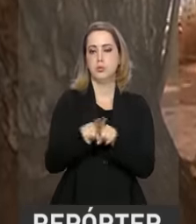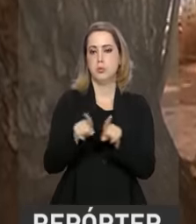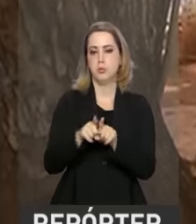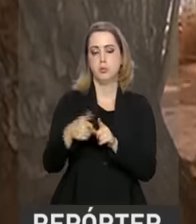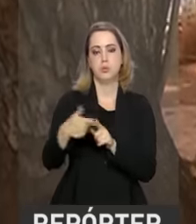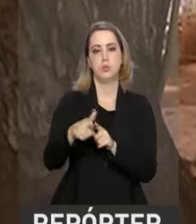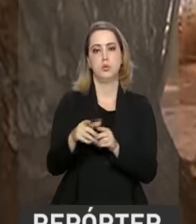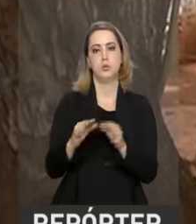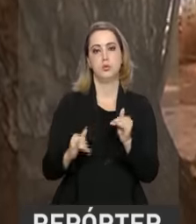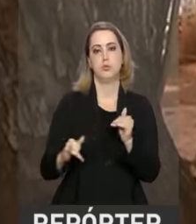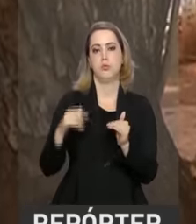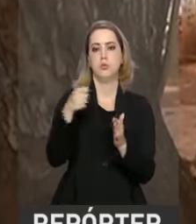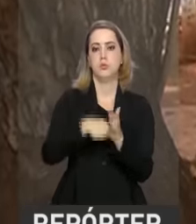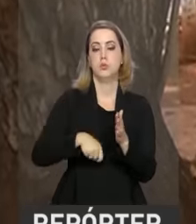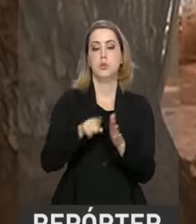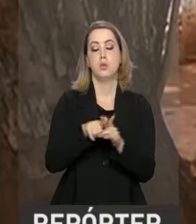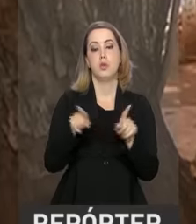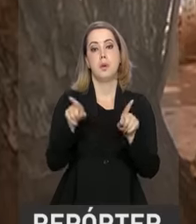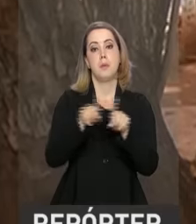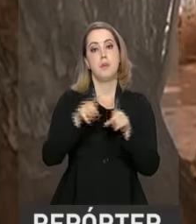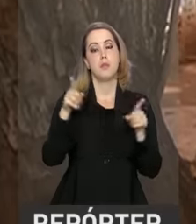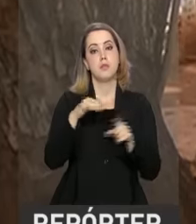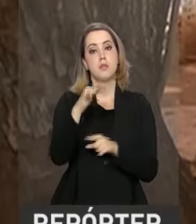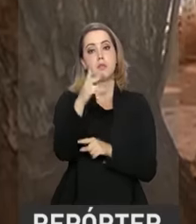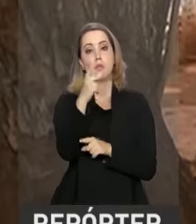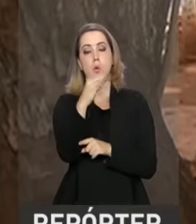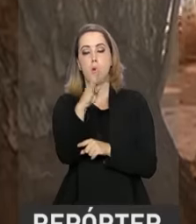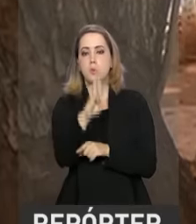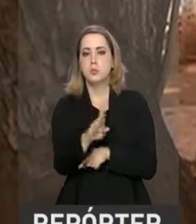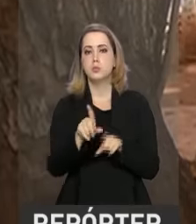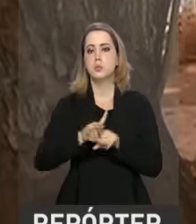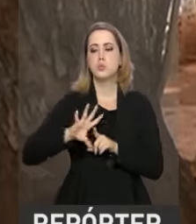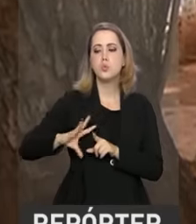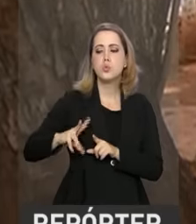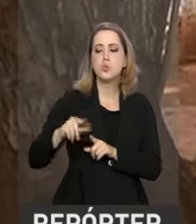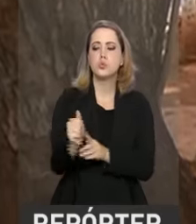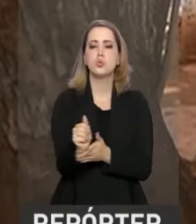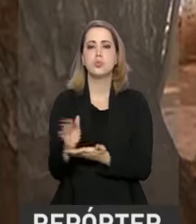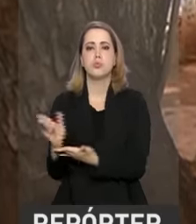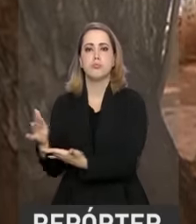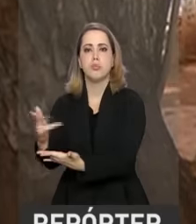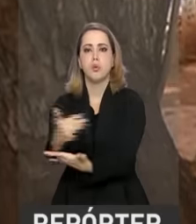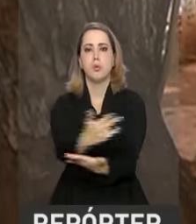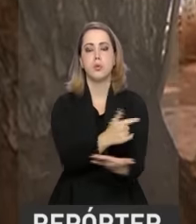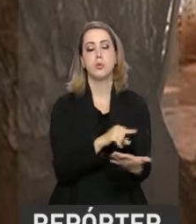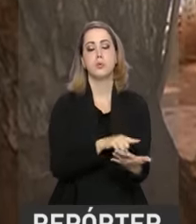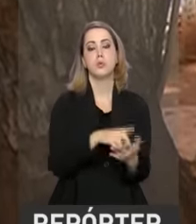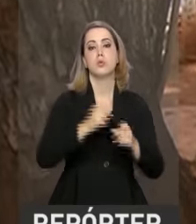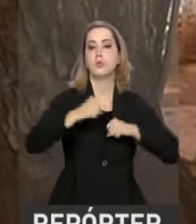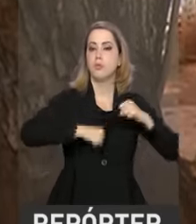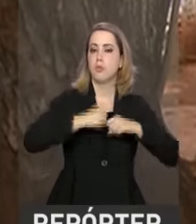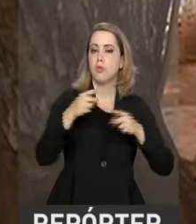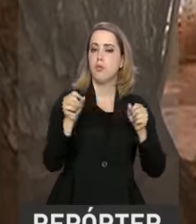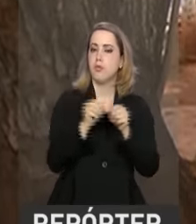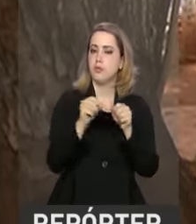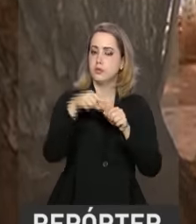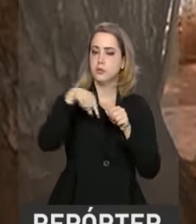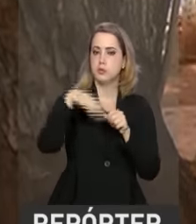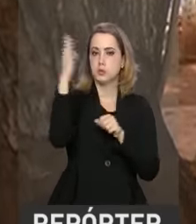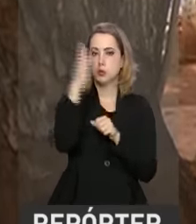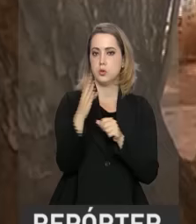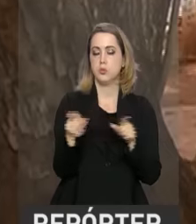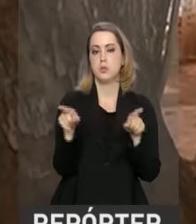o crescimento do Produto Interno Bruto, a soma de todos os bens e riquezas produzidos pelo país. Concessões